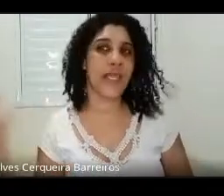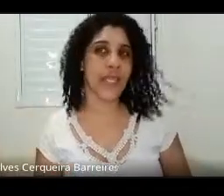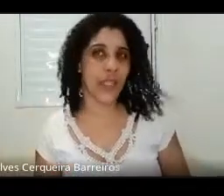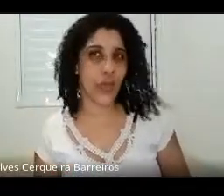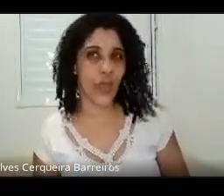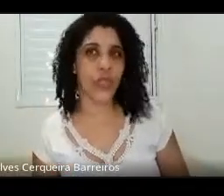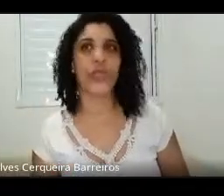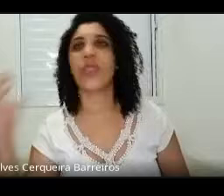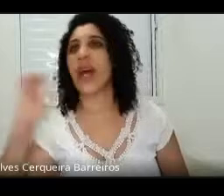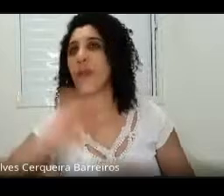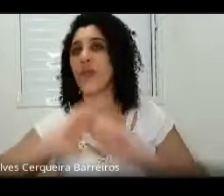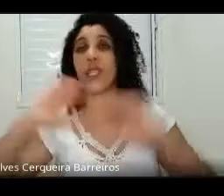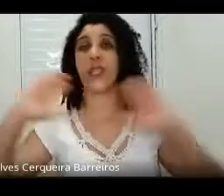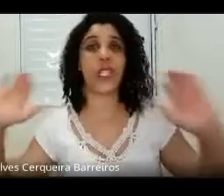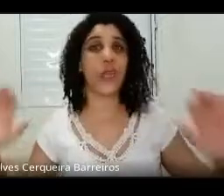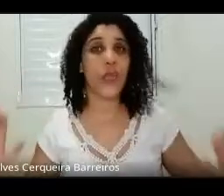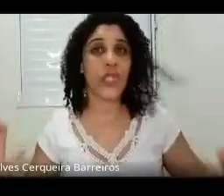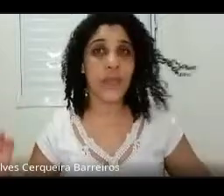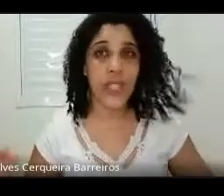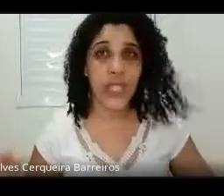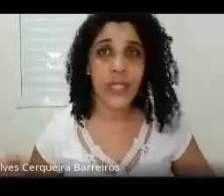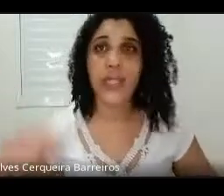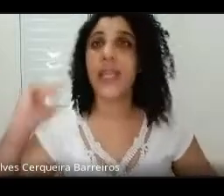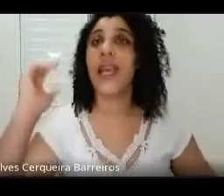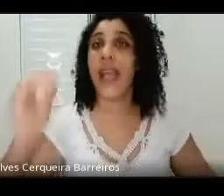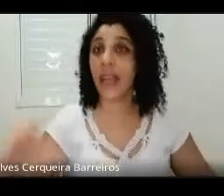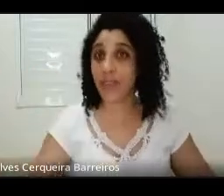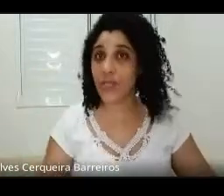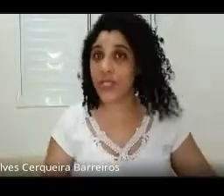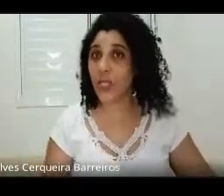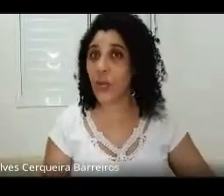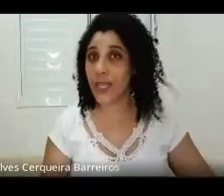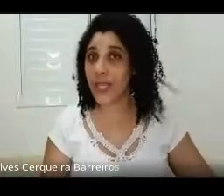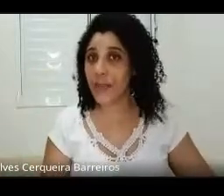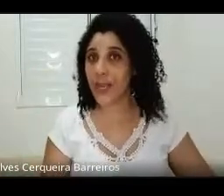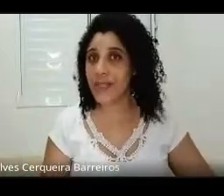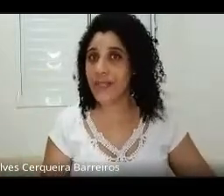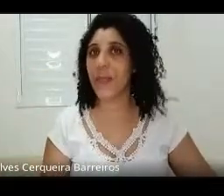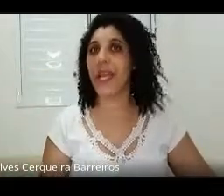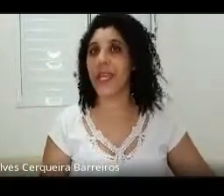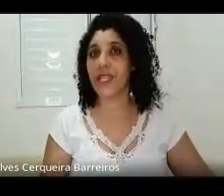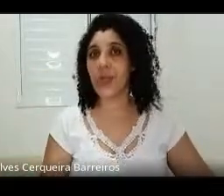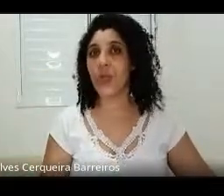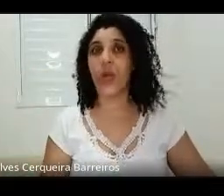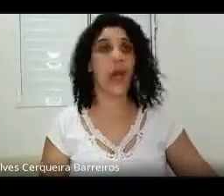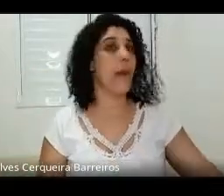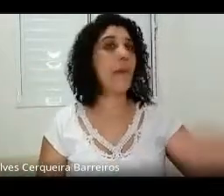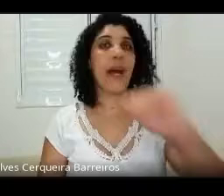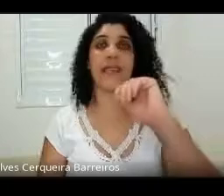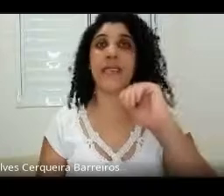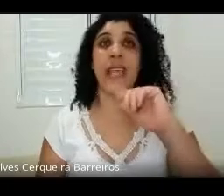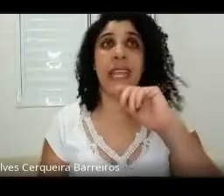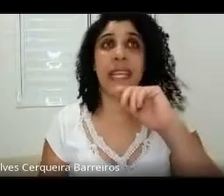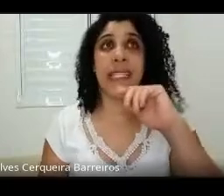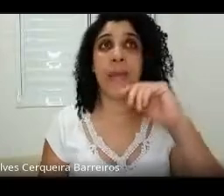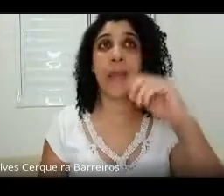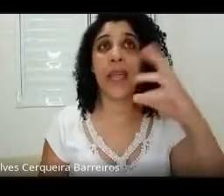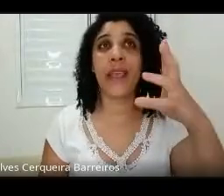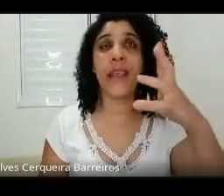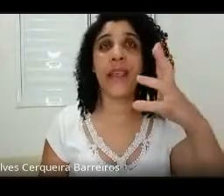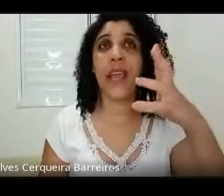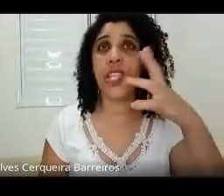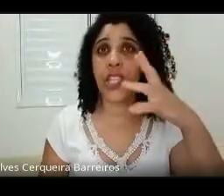utilizar mais sinais icônicos, a pessoa que não tem nenhum conhecimento de Libras, ela vai conseguir compreender mais aquele surdo. Mas